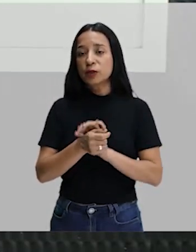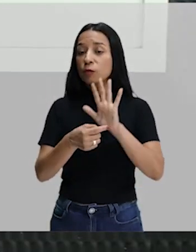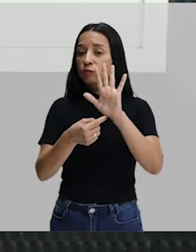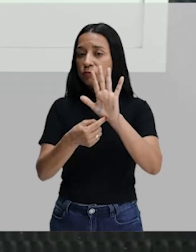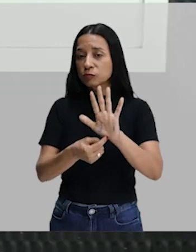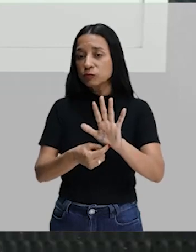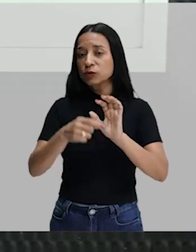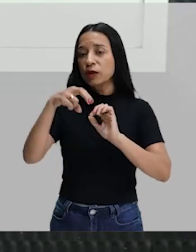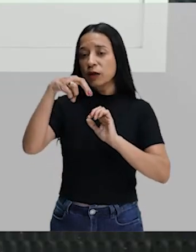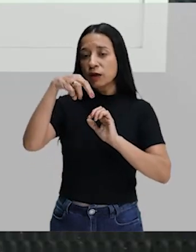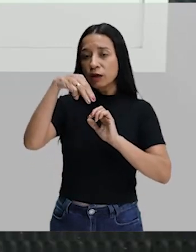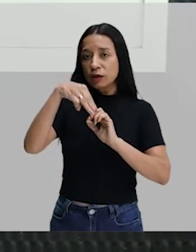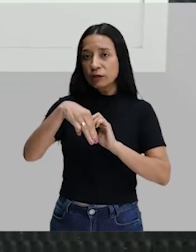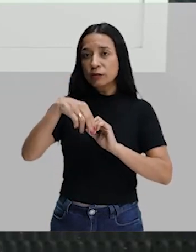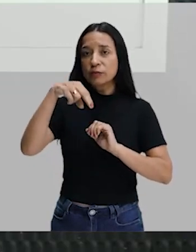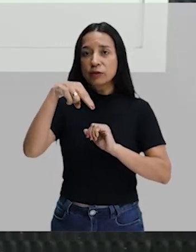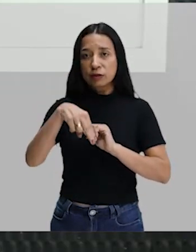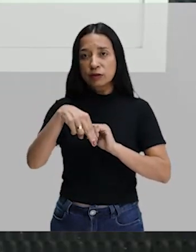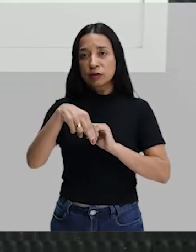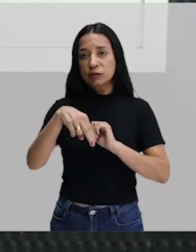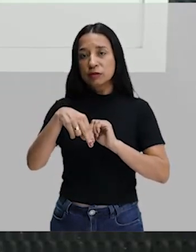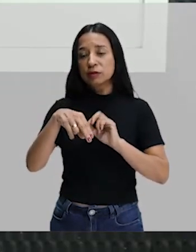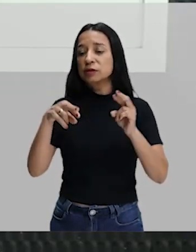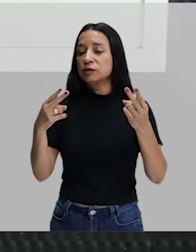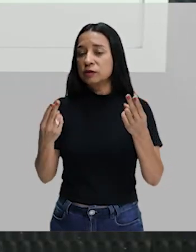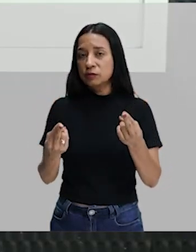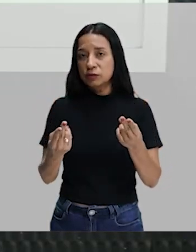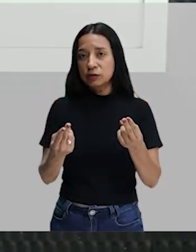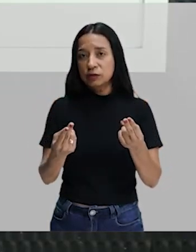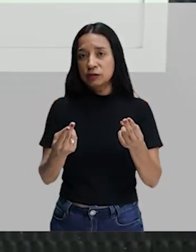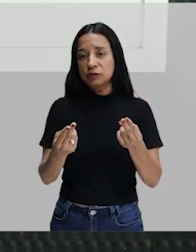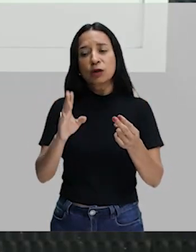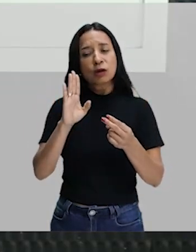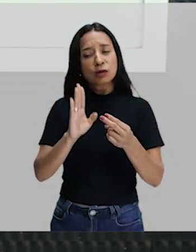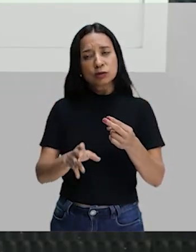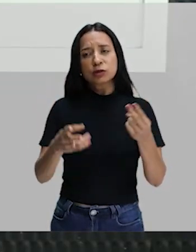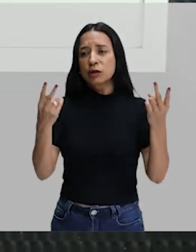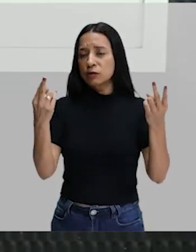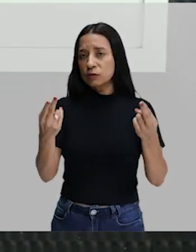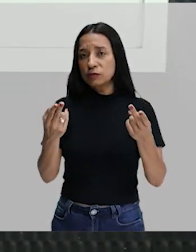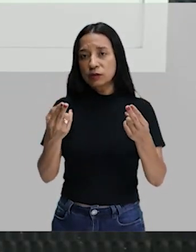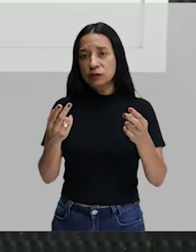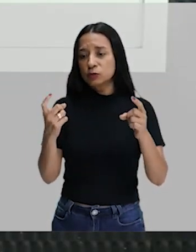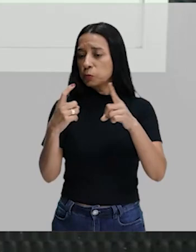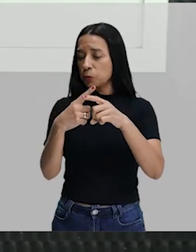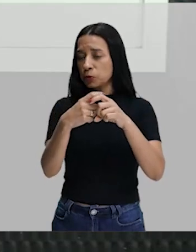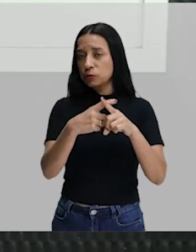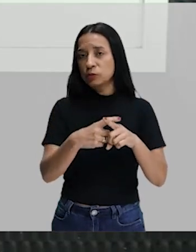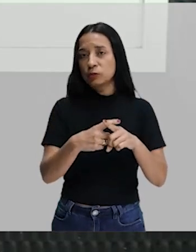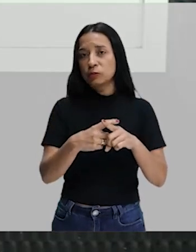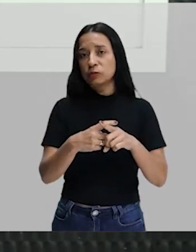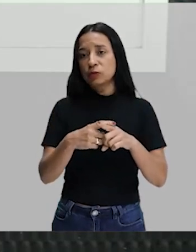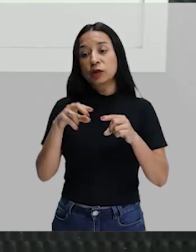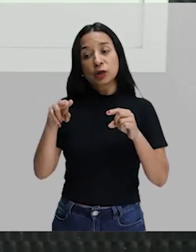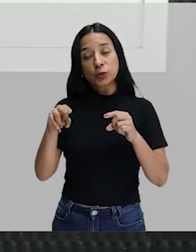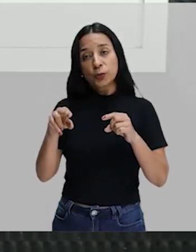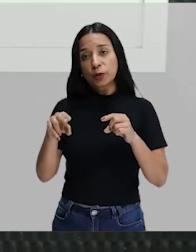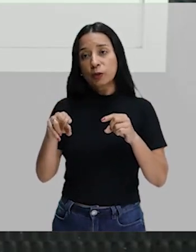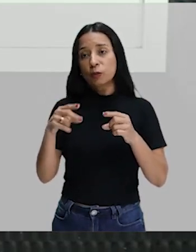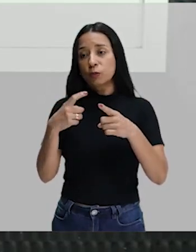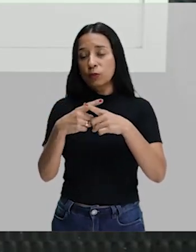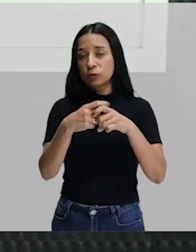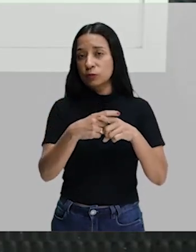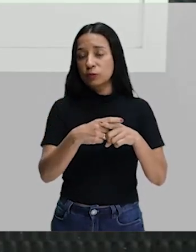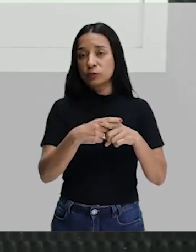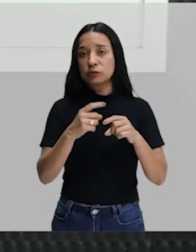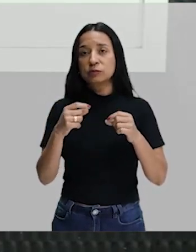Então, turma, isso aqui já é uma igualdade, né? Esse polinômio aqui, ele é igual a esse outro polinômio.